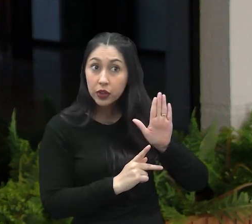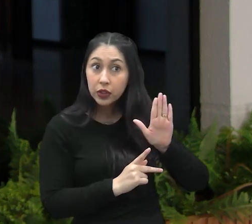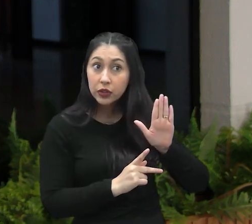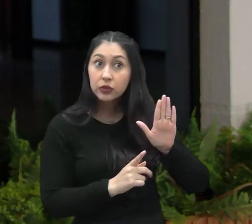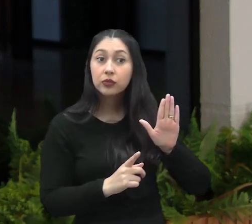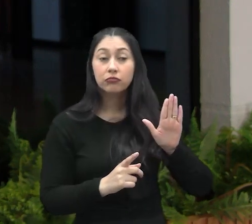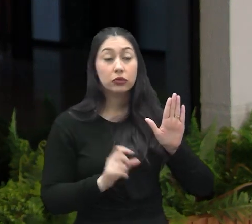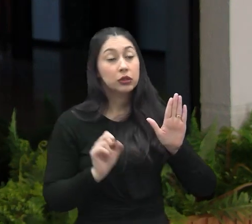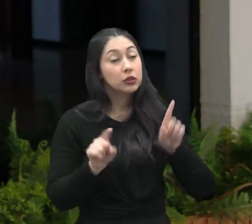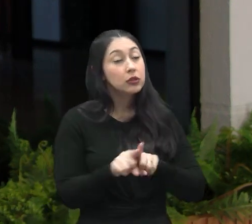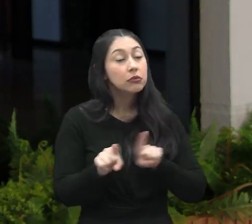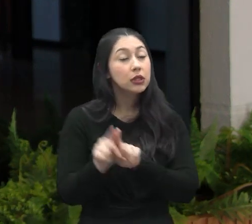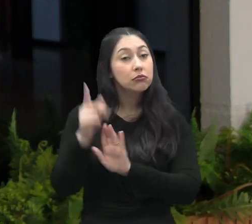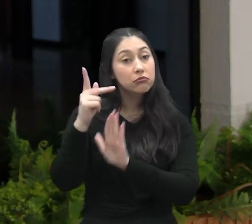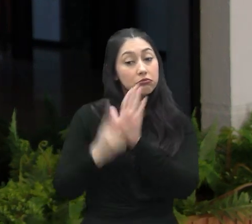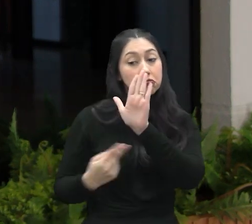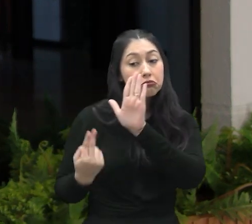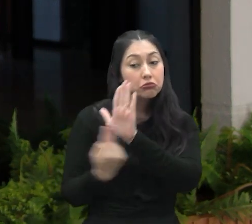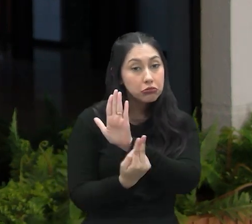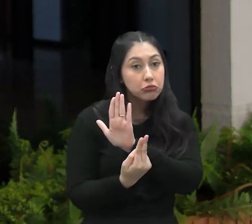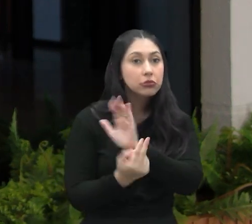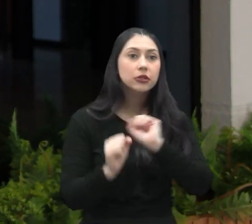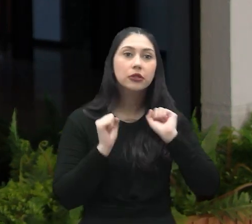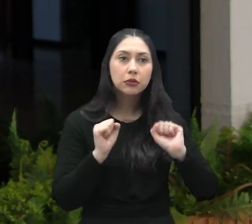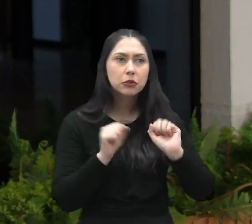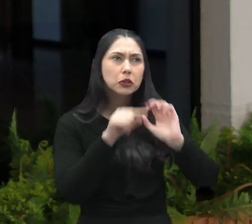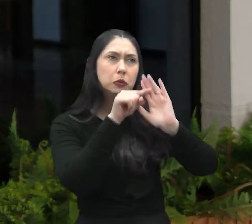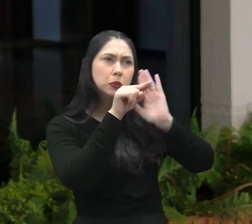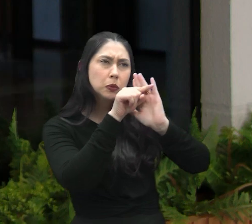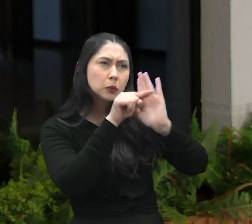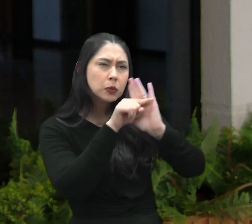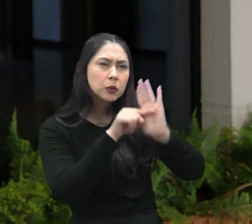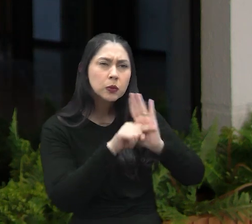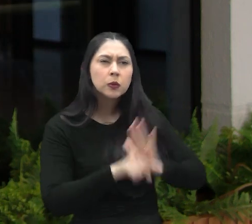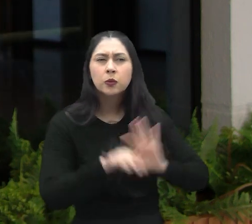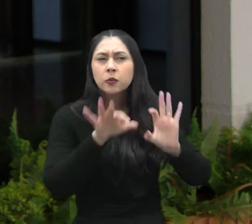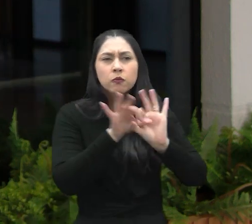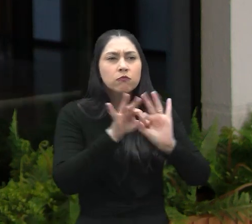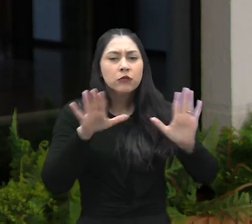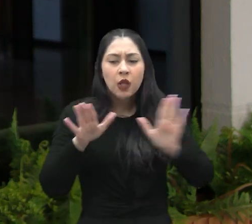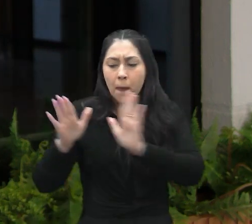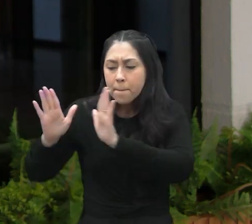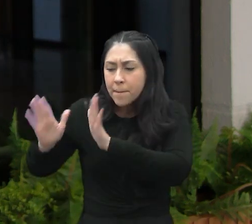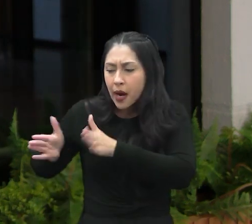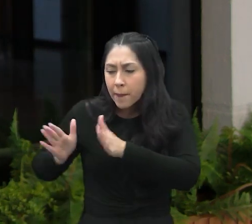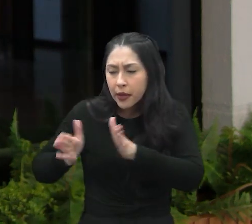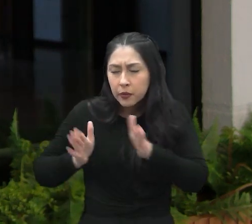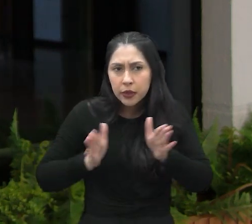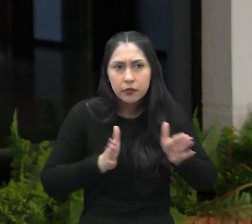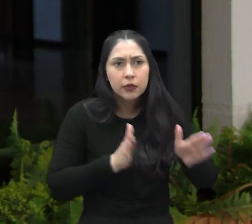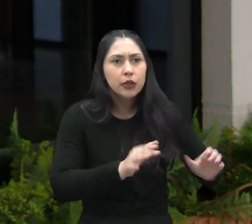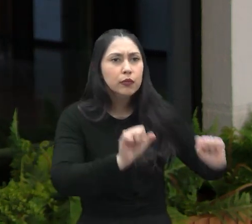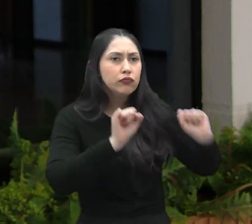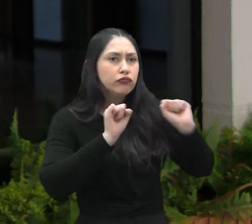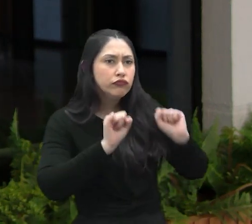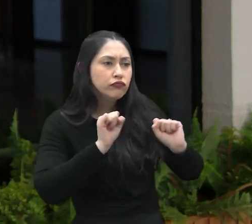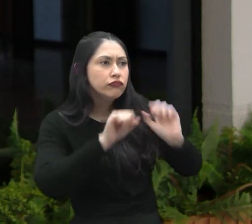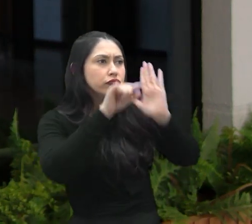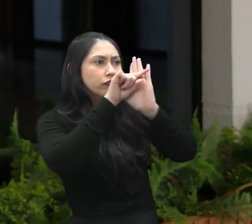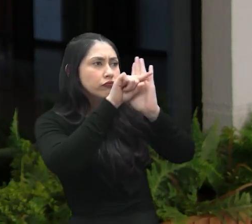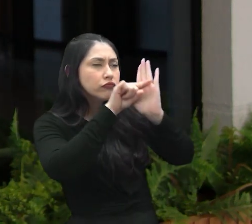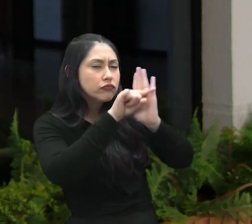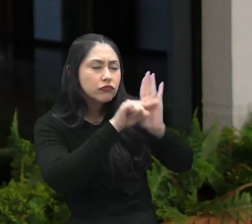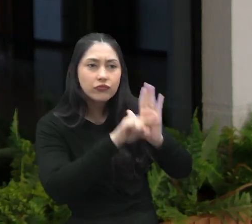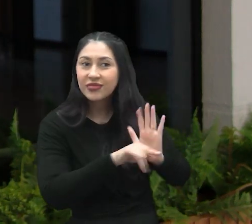aquela matéria ou os projetos daquele vereador e podem ser consultados livremente, né? Toda a tramitação, todo o andamento do projeto pode